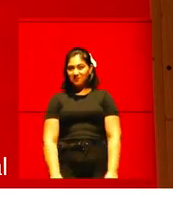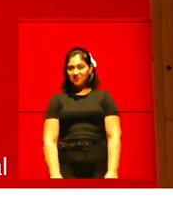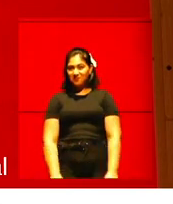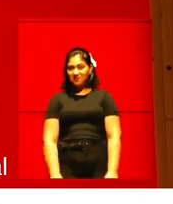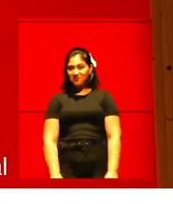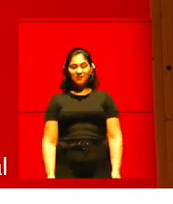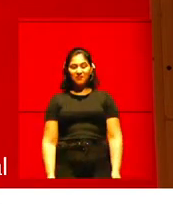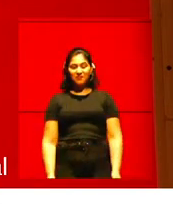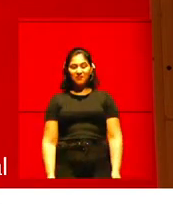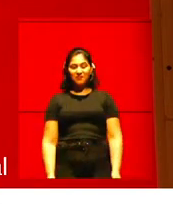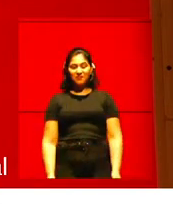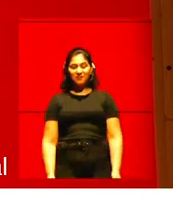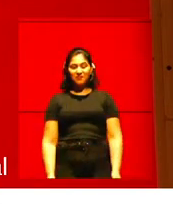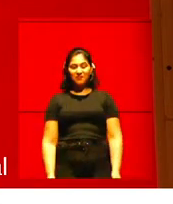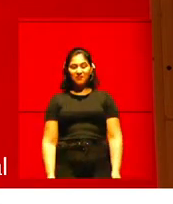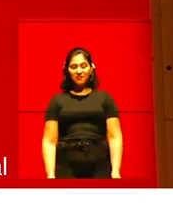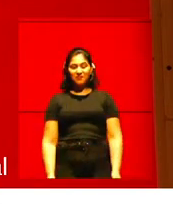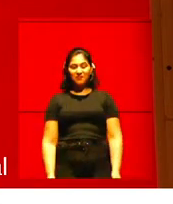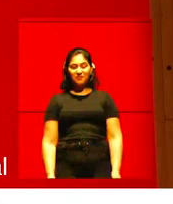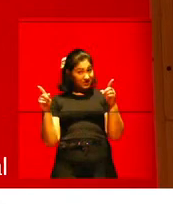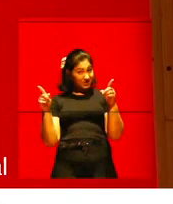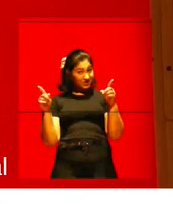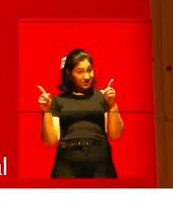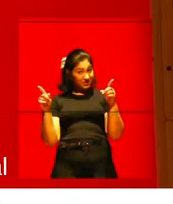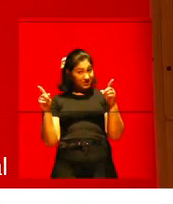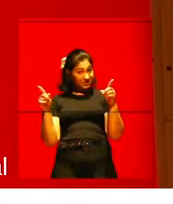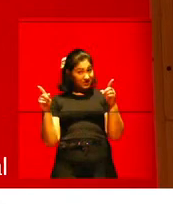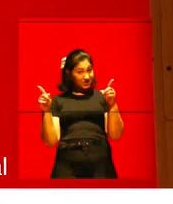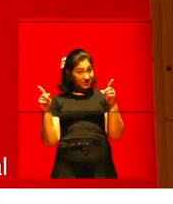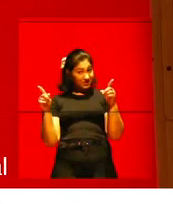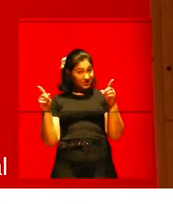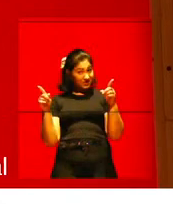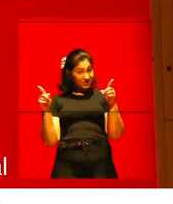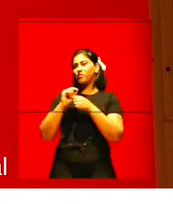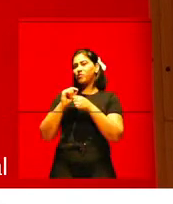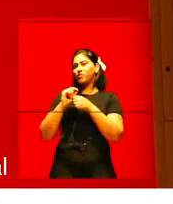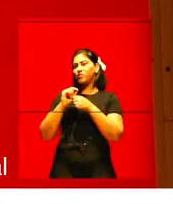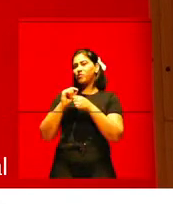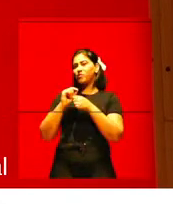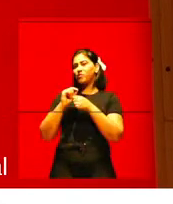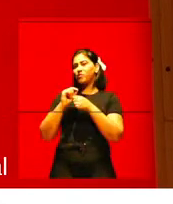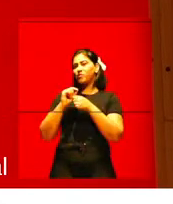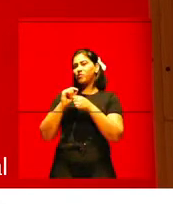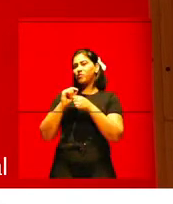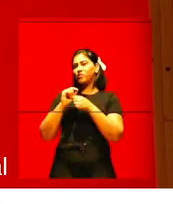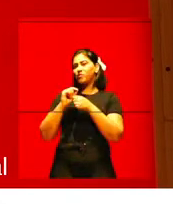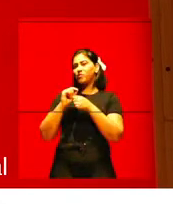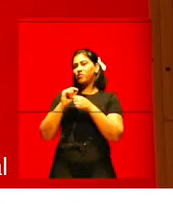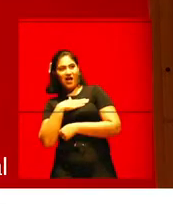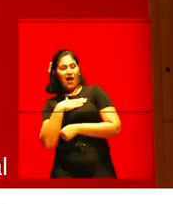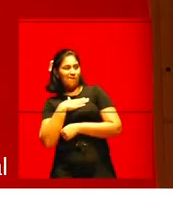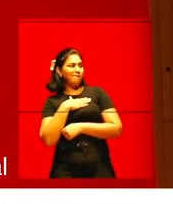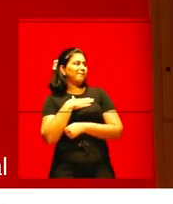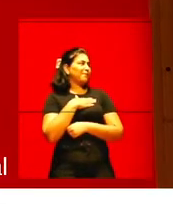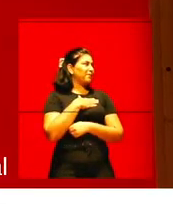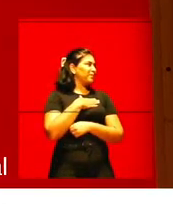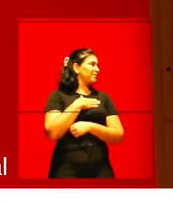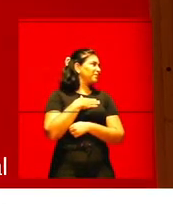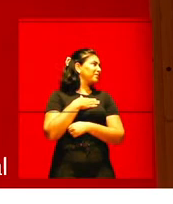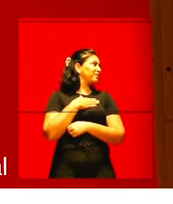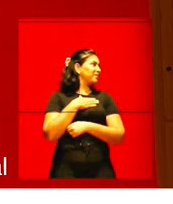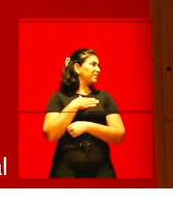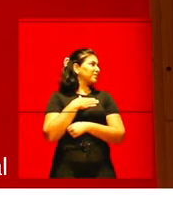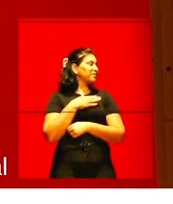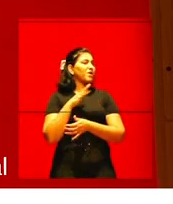Antes da música... Eu fiz uma paródiazinha para vocês, que eu sei que vocês vão gostar. Como eu conheço o gosto assim,